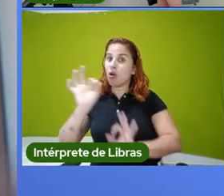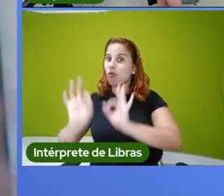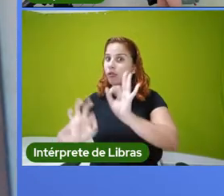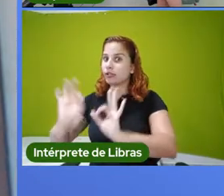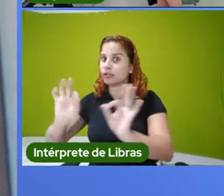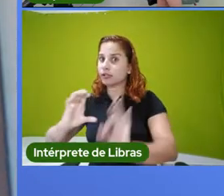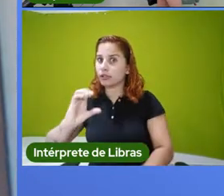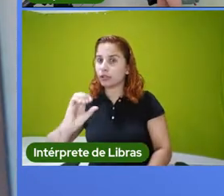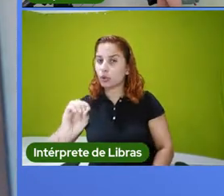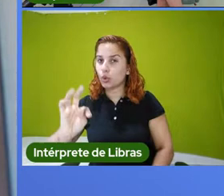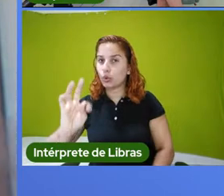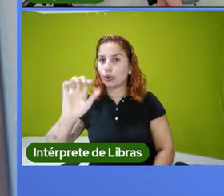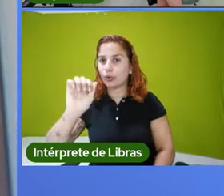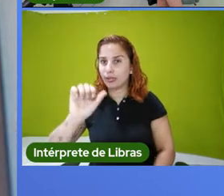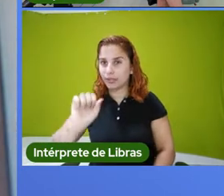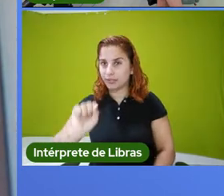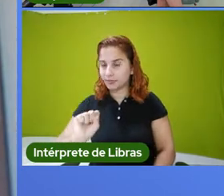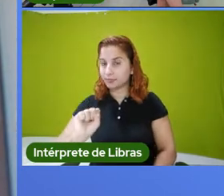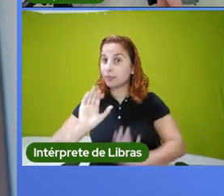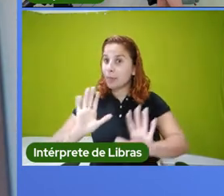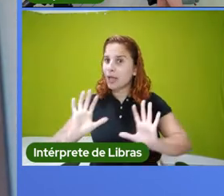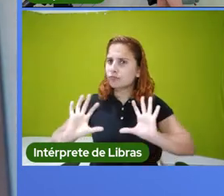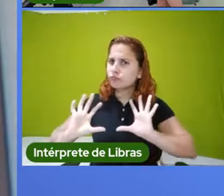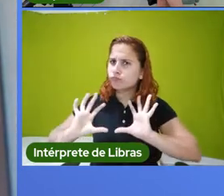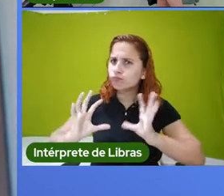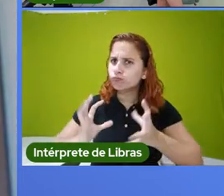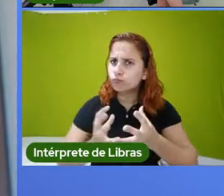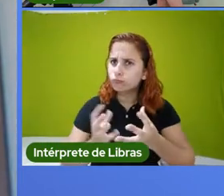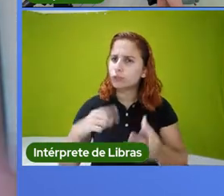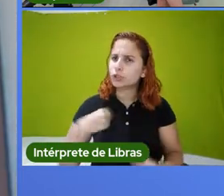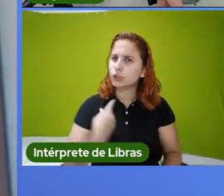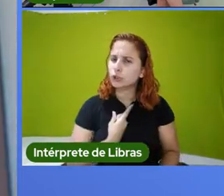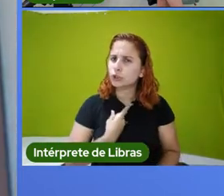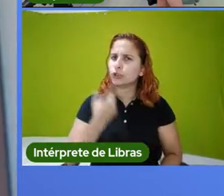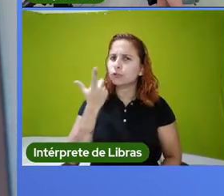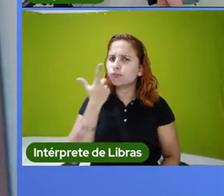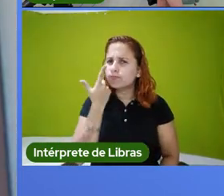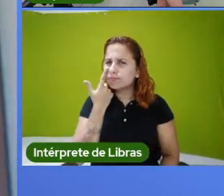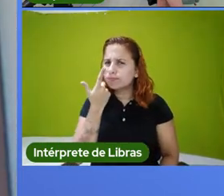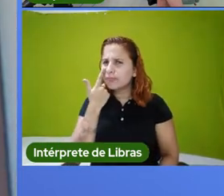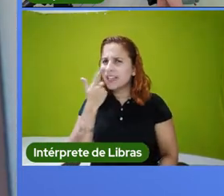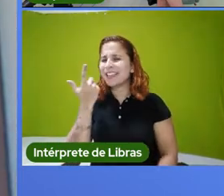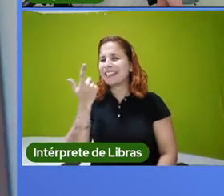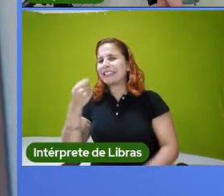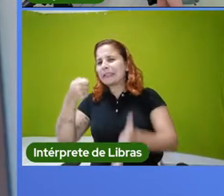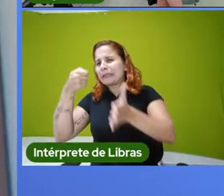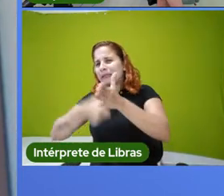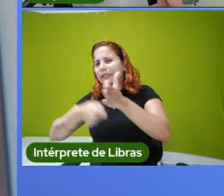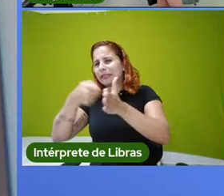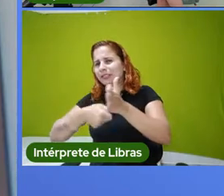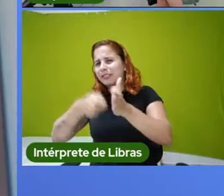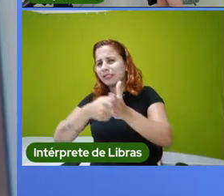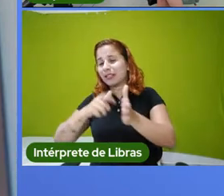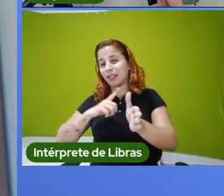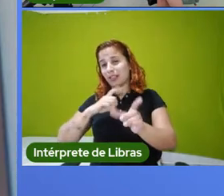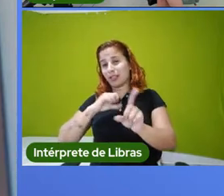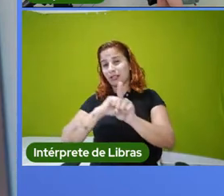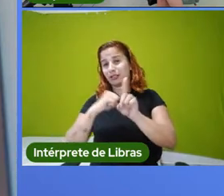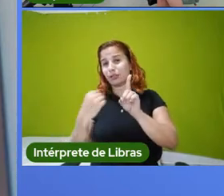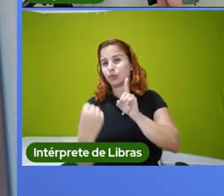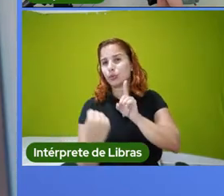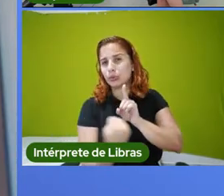o conjunto todo, se a gente levar em consideração o conjunto de barreiras aí colocadas na sociedade, faz com